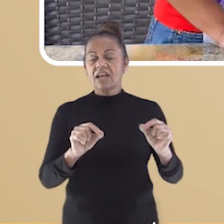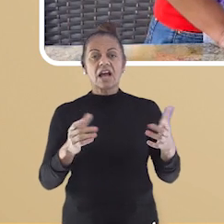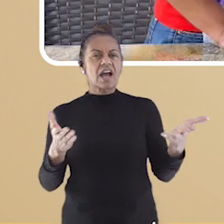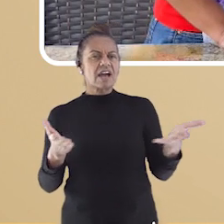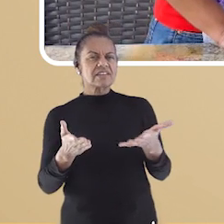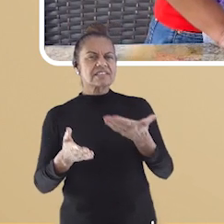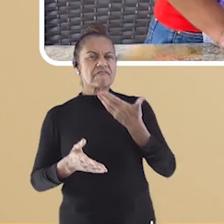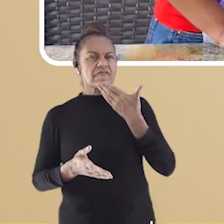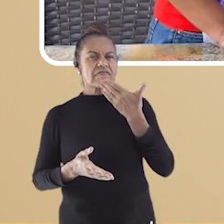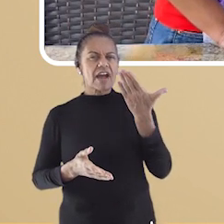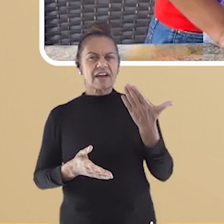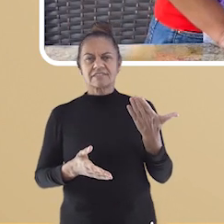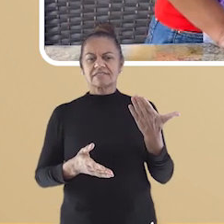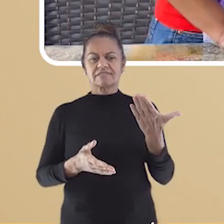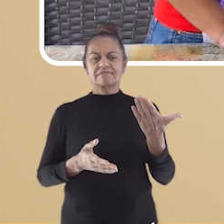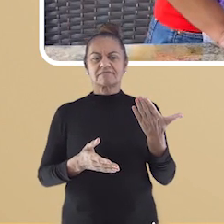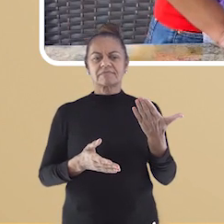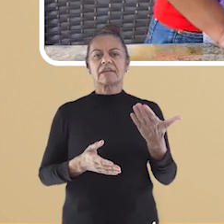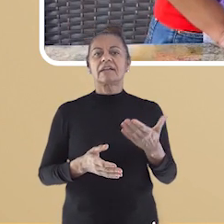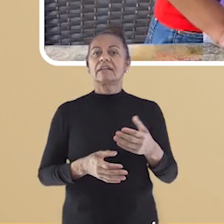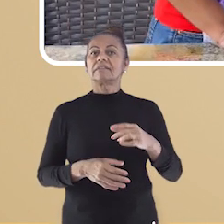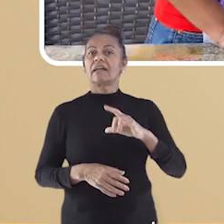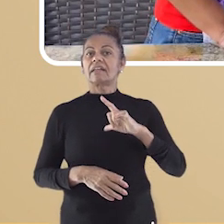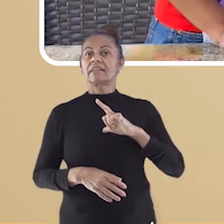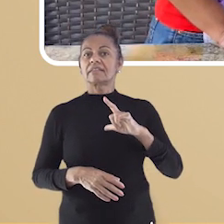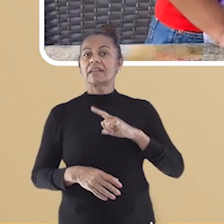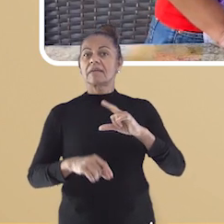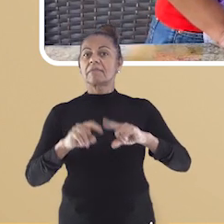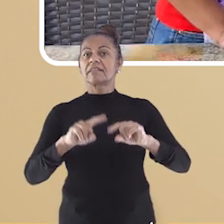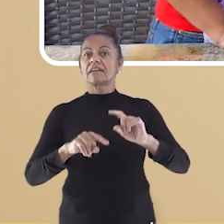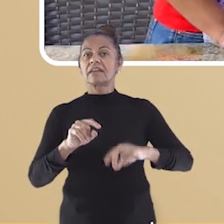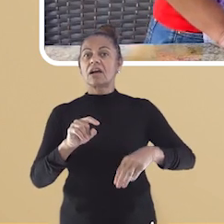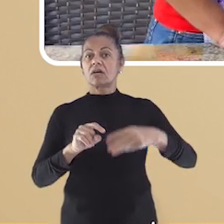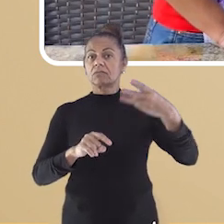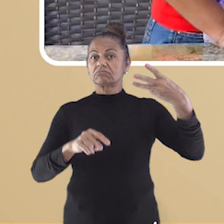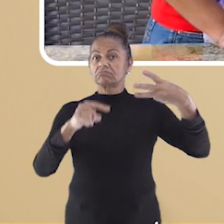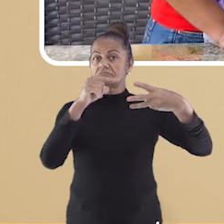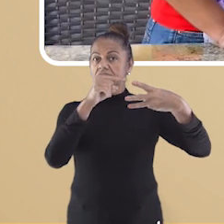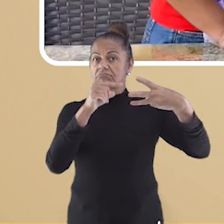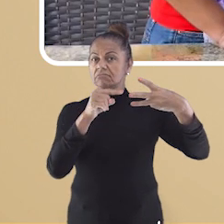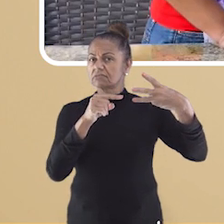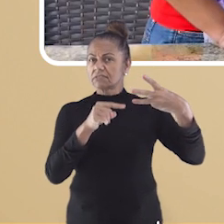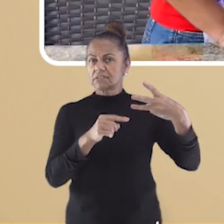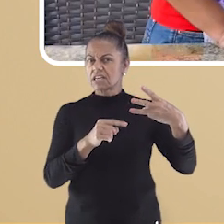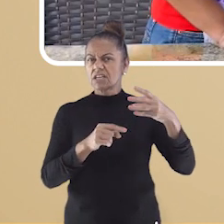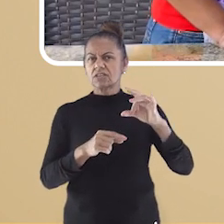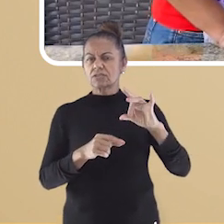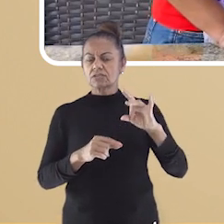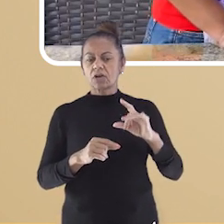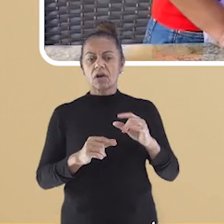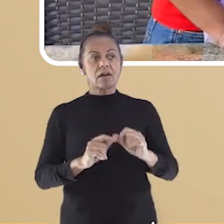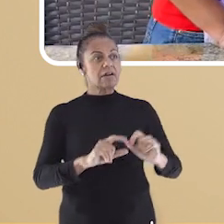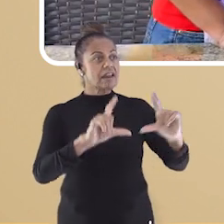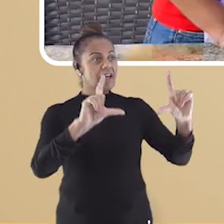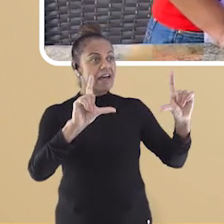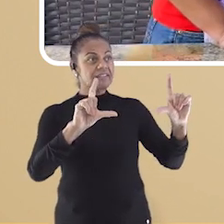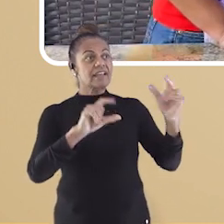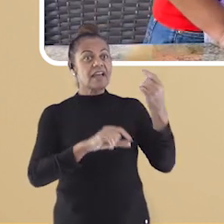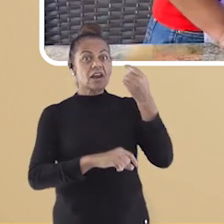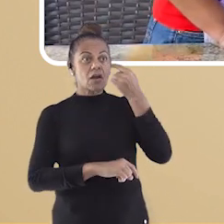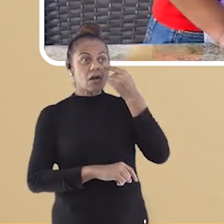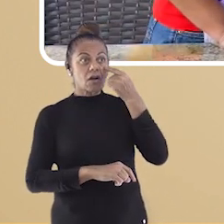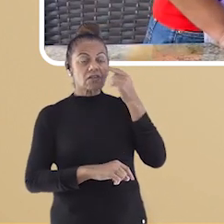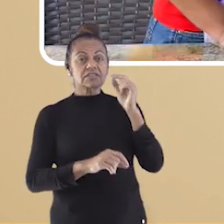gravidade. Super fácil de fazer. Apenas com 3 ingredientes. Legal! E você pode ver aqui na nossa